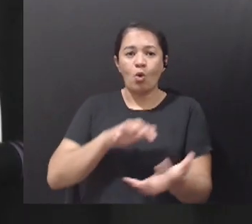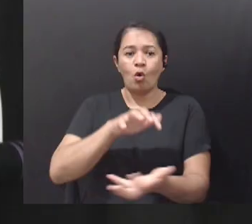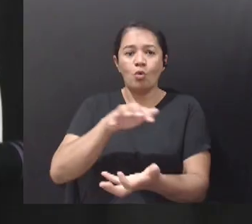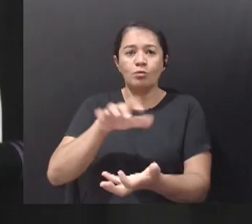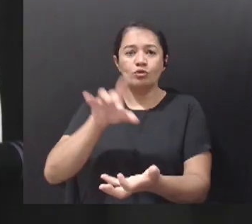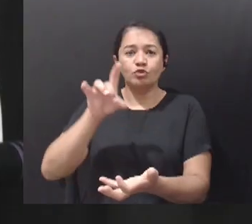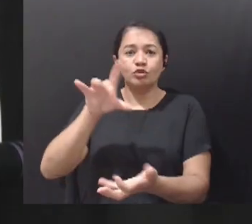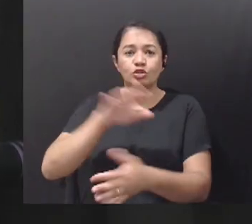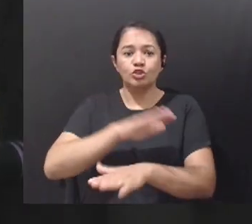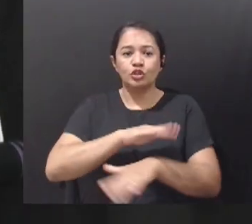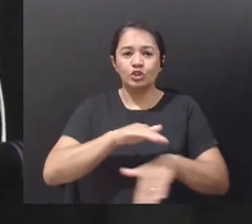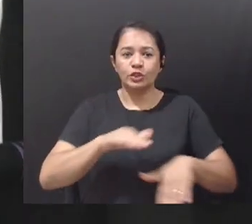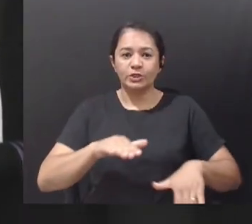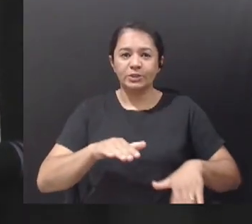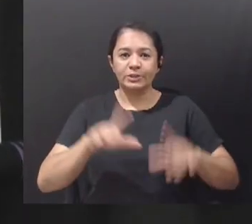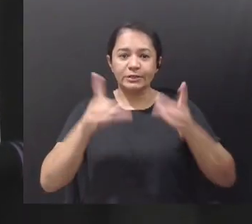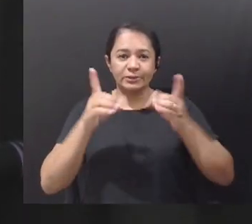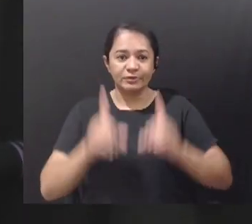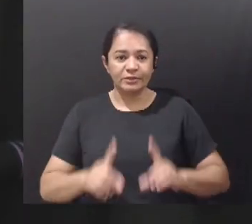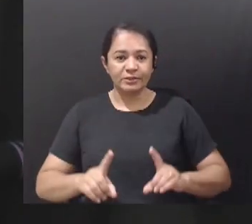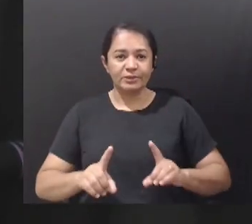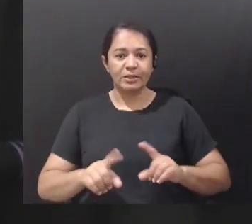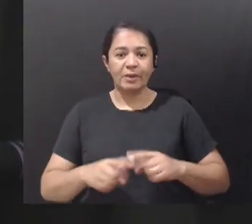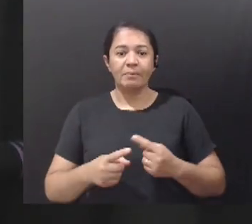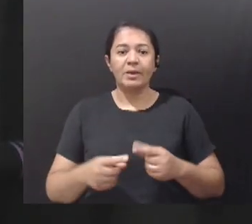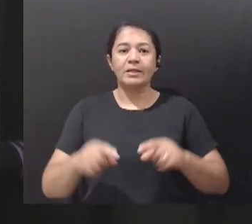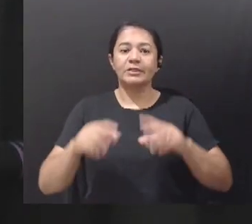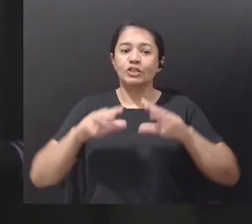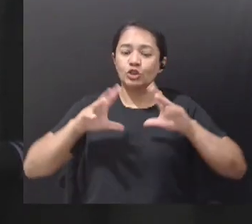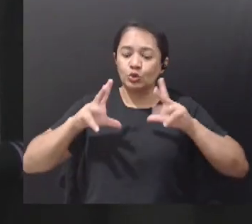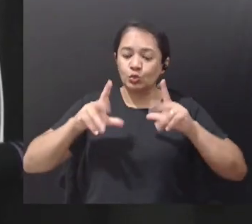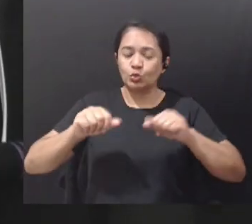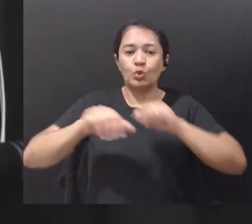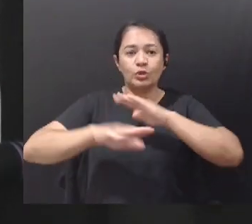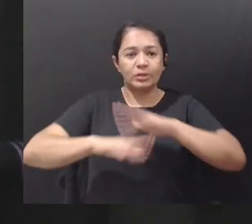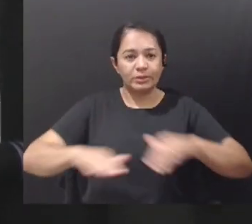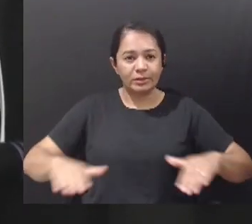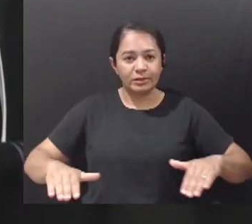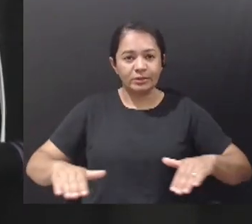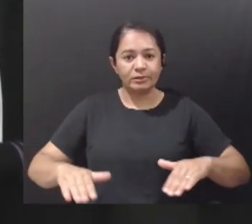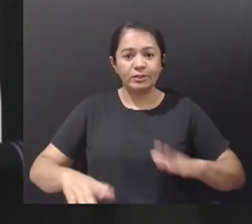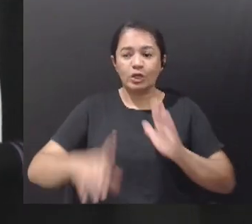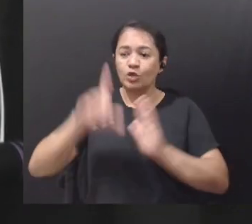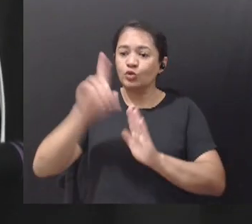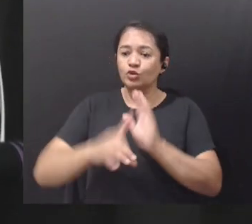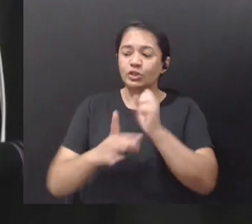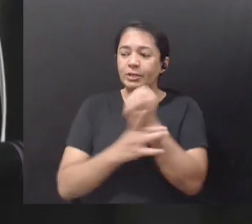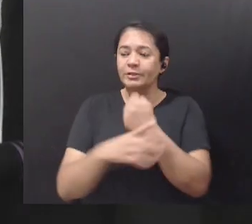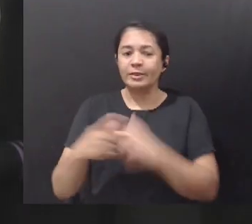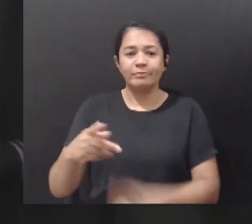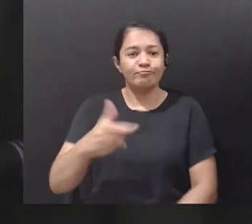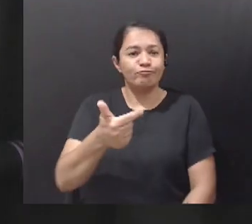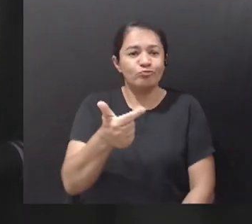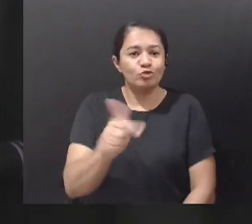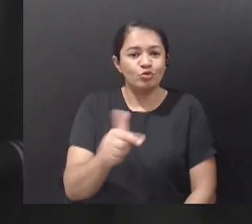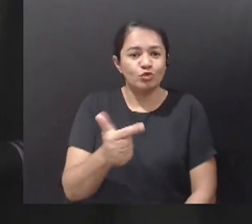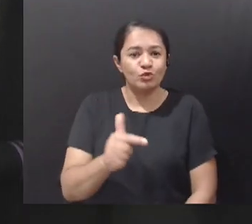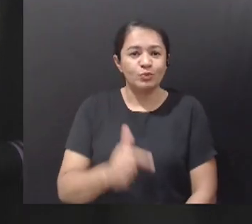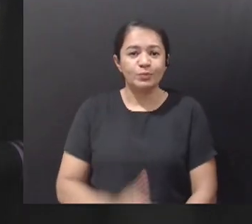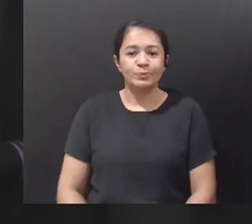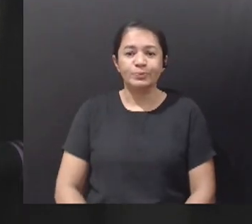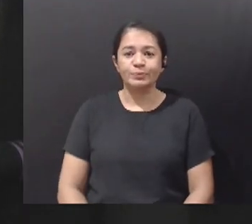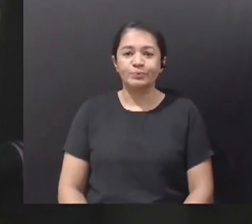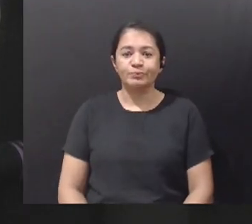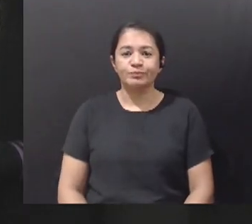tinham deficiência, mas das crianças em geral. As crianças que não tinham seus direitos garantidos. Que não tinham seus direitos garantidos. E a gente tinha